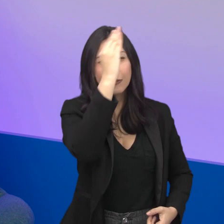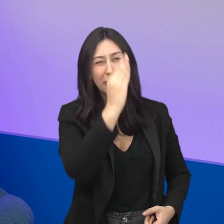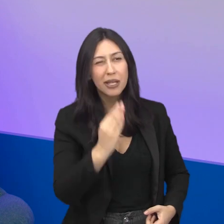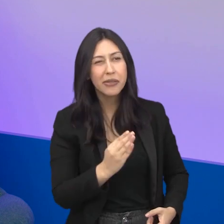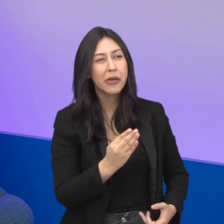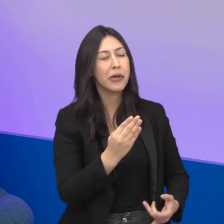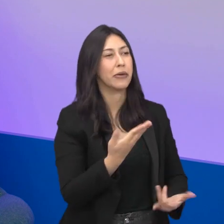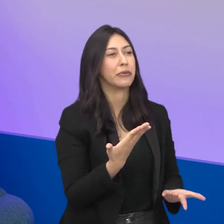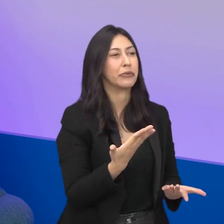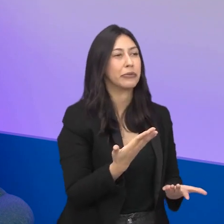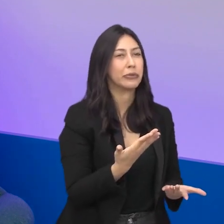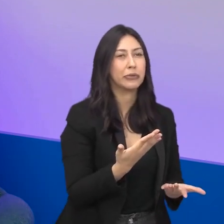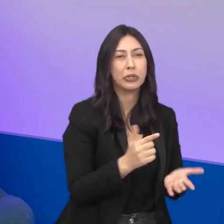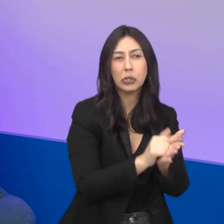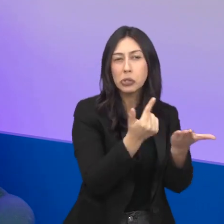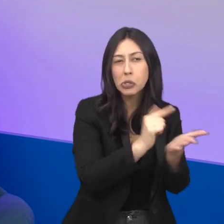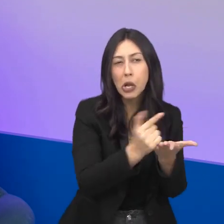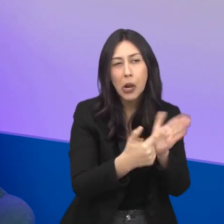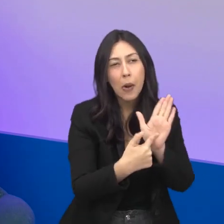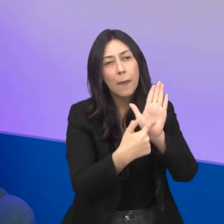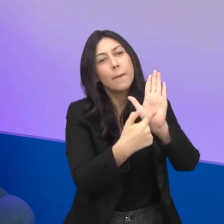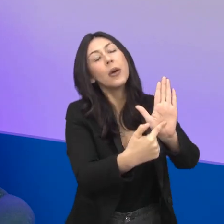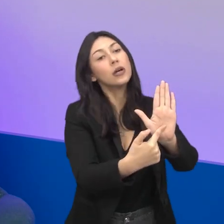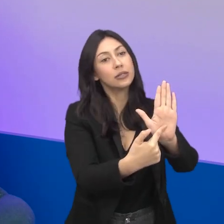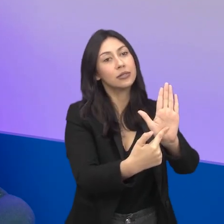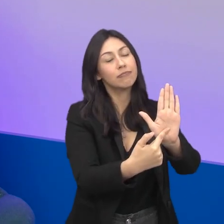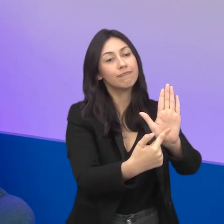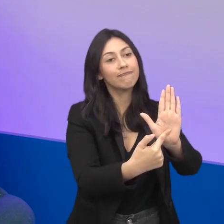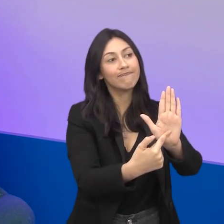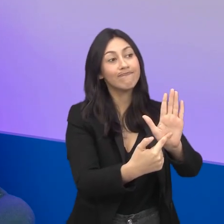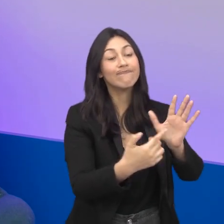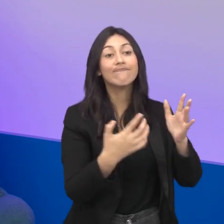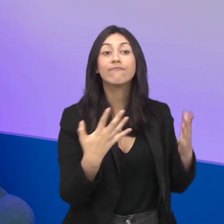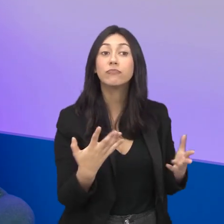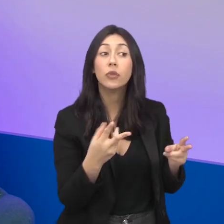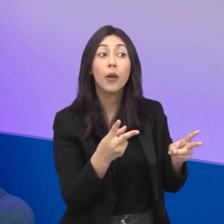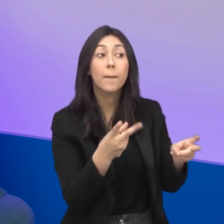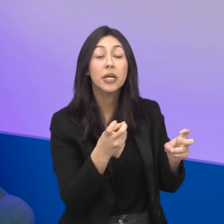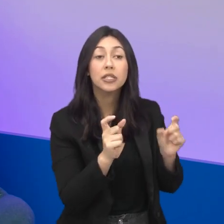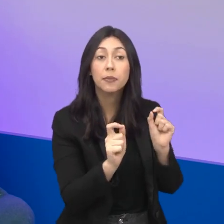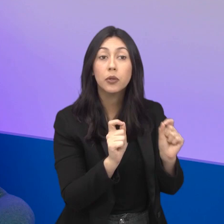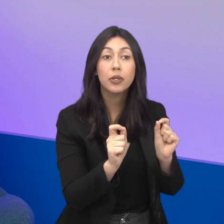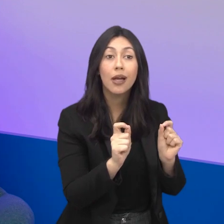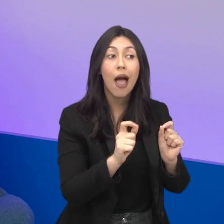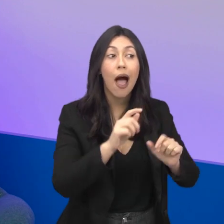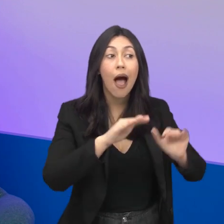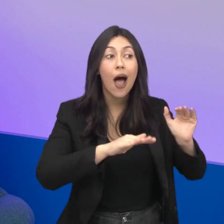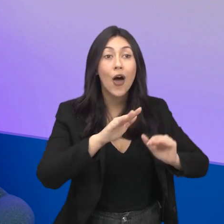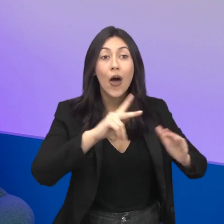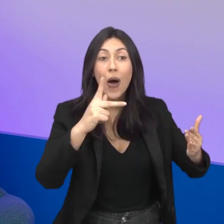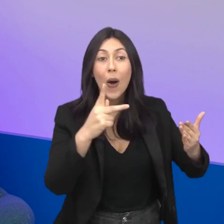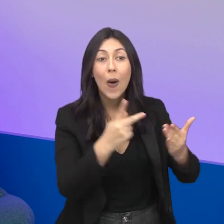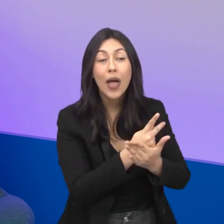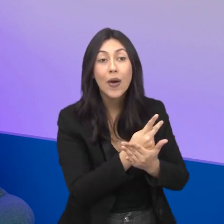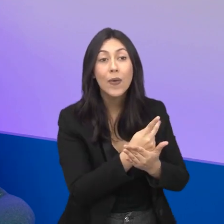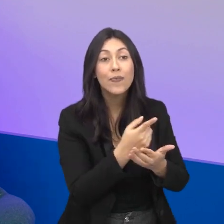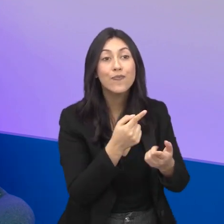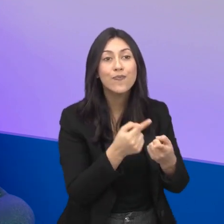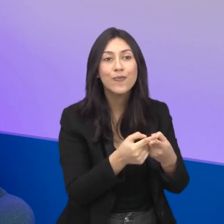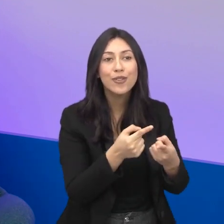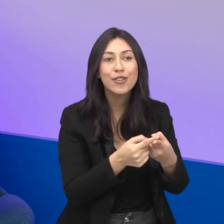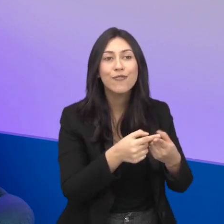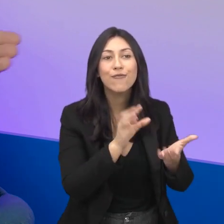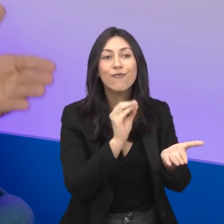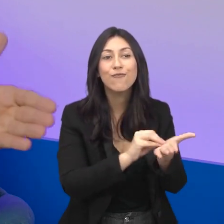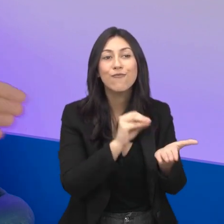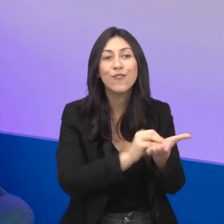notícias que a gente vê, infelizmente ainda vê recorrentemente no Brasil, a gente vê que por vezes as coisas acontecem porque não há